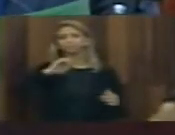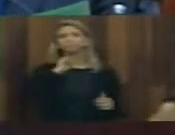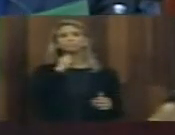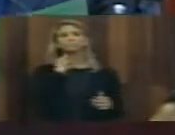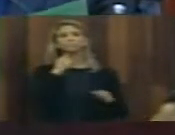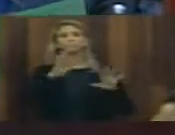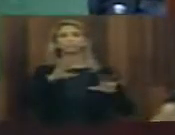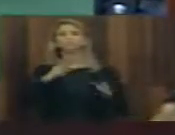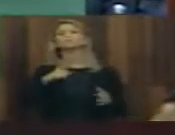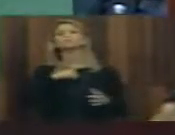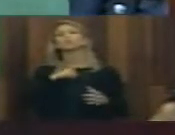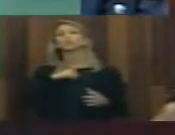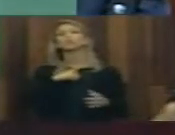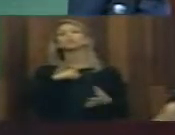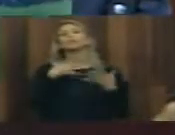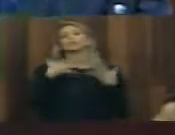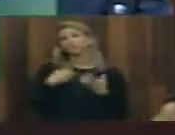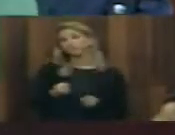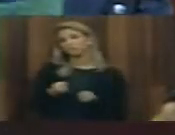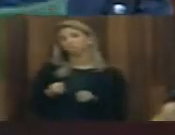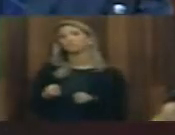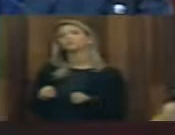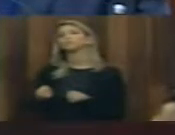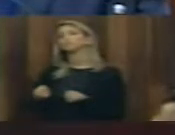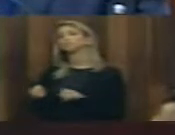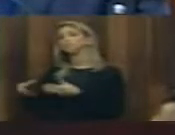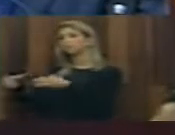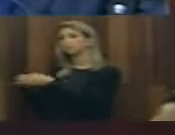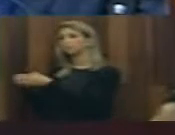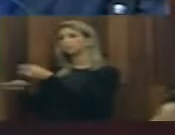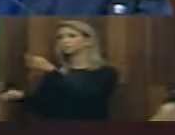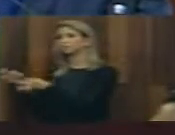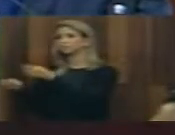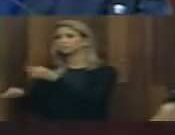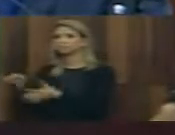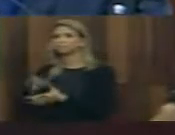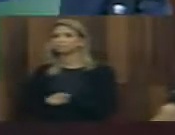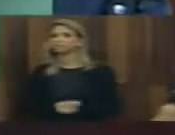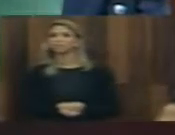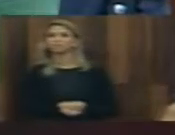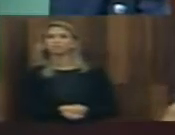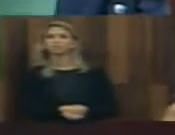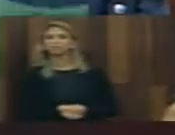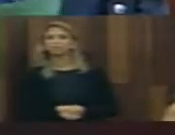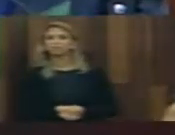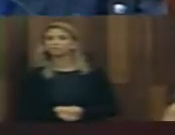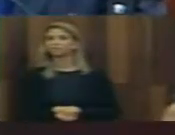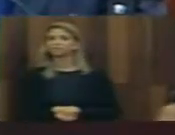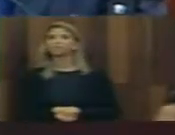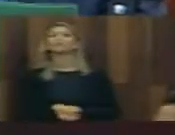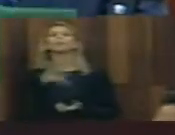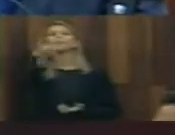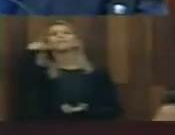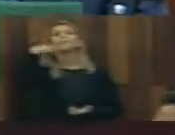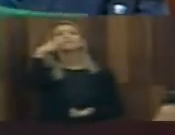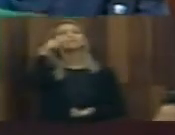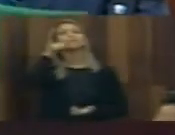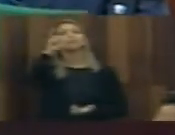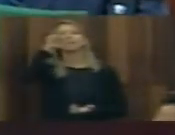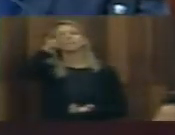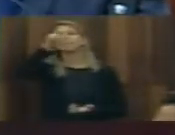parecer é favorável da CCJ. Em discussão, o parecer. Para discutir. Para discutir, primeira vereadora autora.